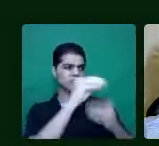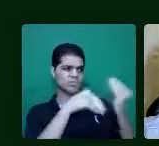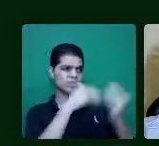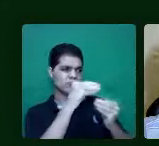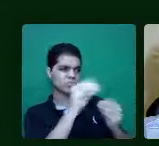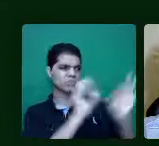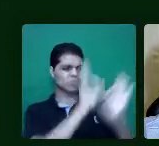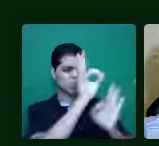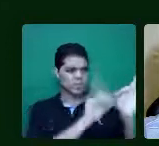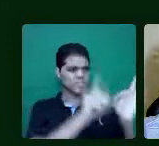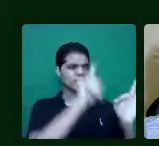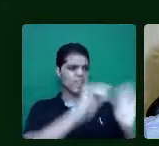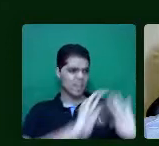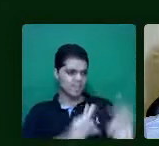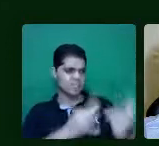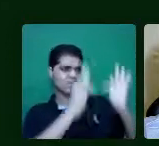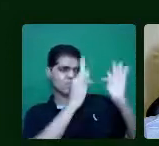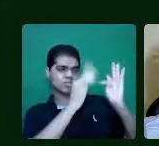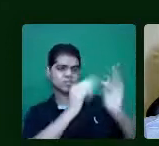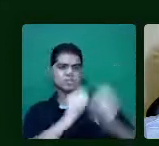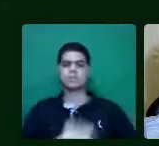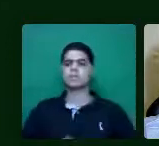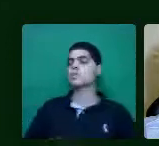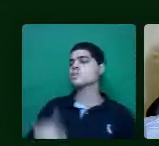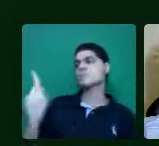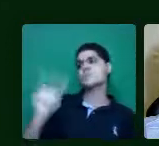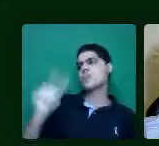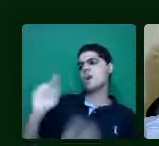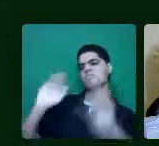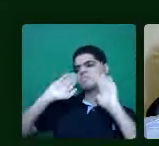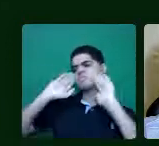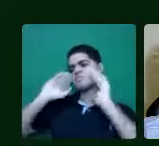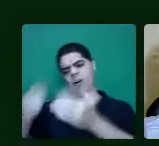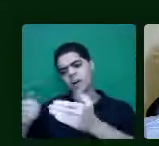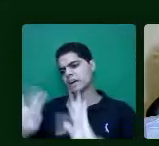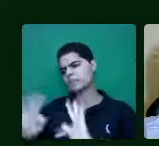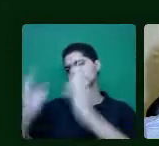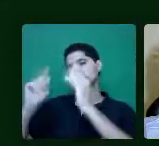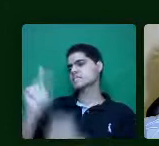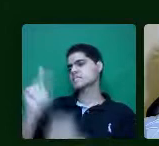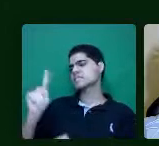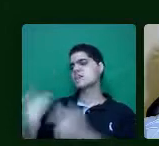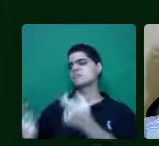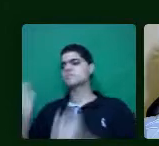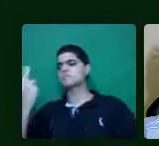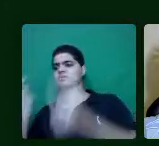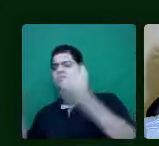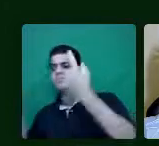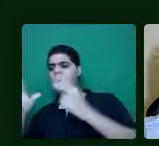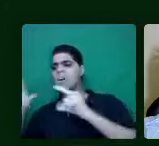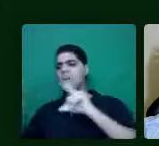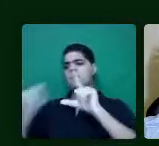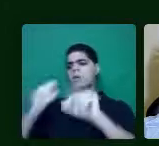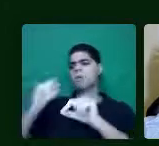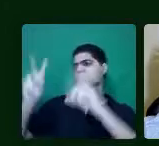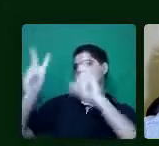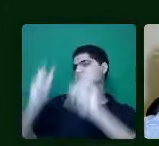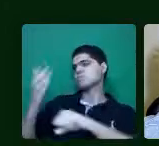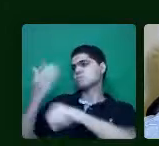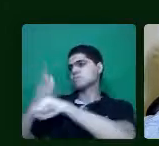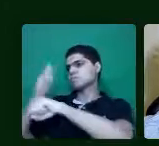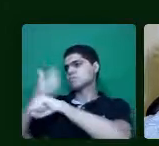ser tecnológicas? Não necessariamente, tá? Às vezes você cria uma solução que não precisa ter tecnologia, às vezes é um treinamento para